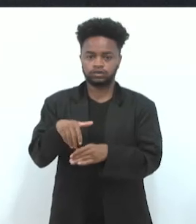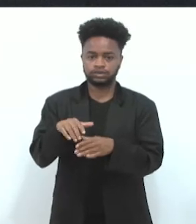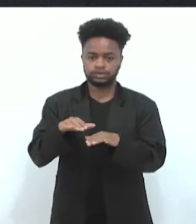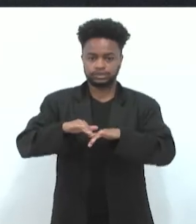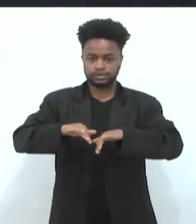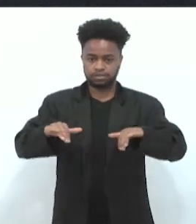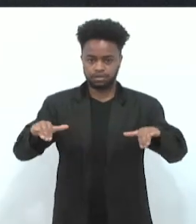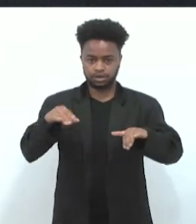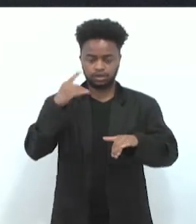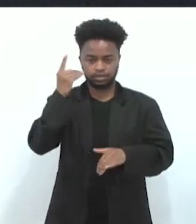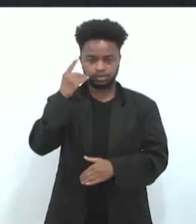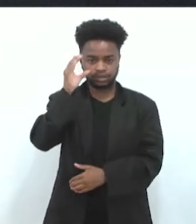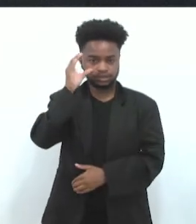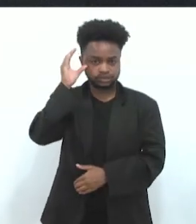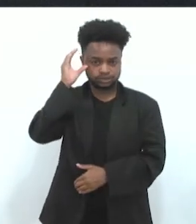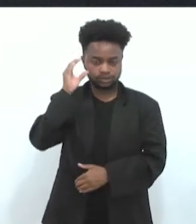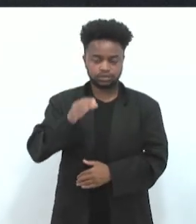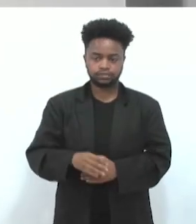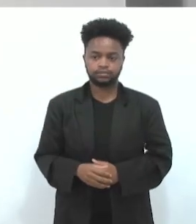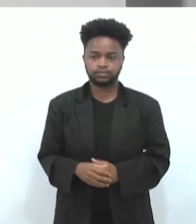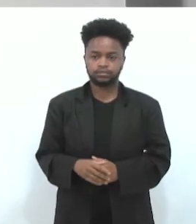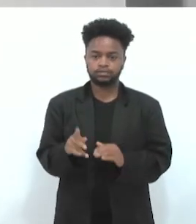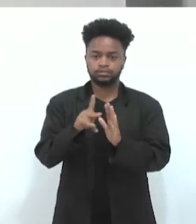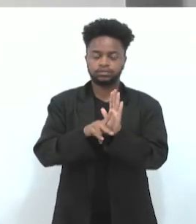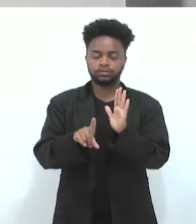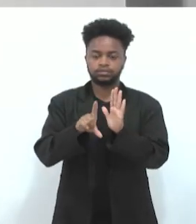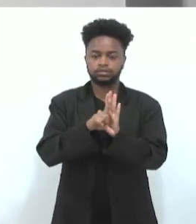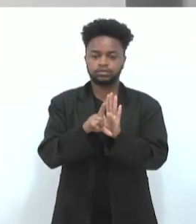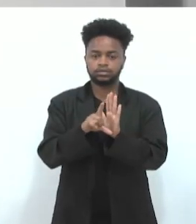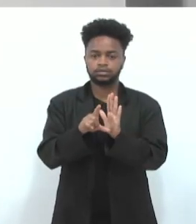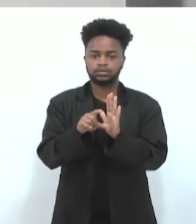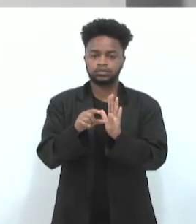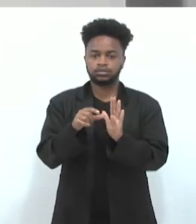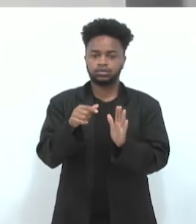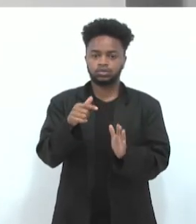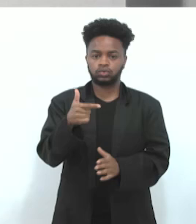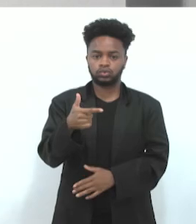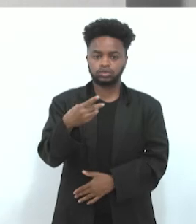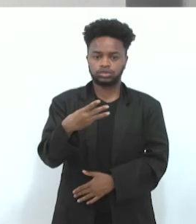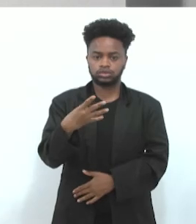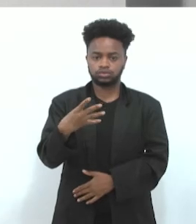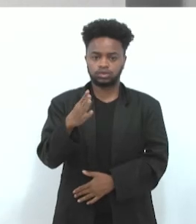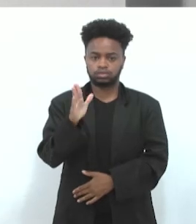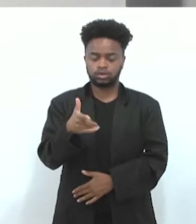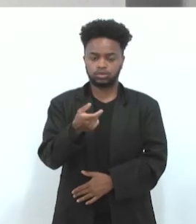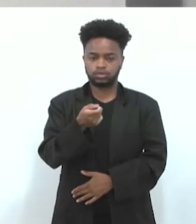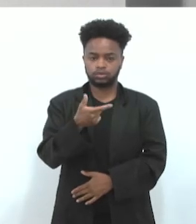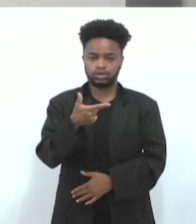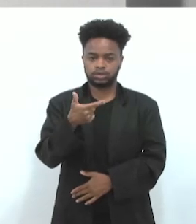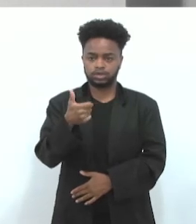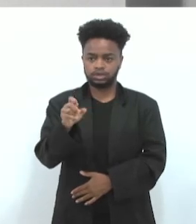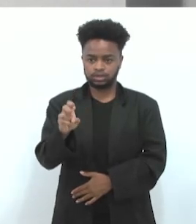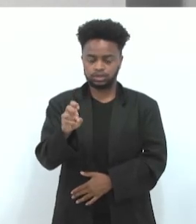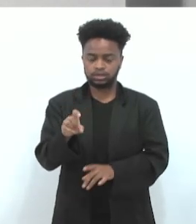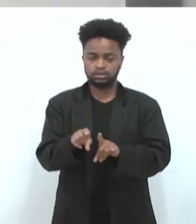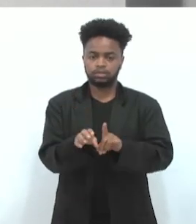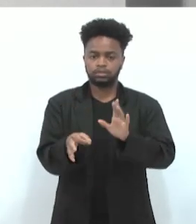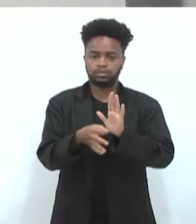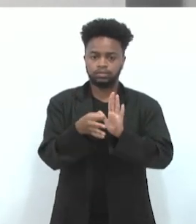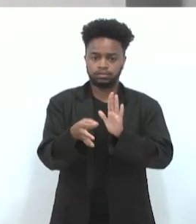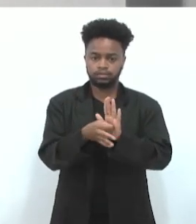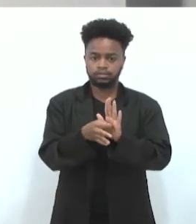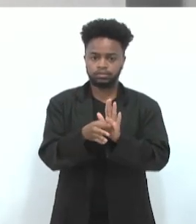Jordão pela anexação ao projeto de lei número 234 de 2015 e o parecer pela constitucionalidade com emendas, concluindo